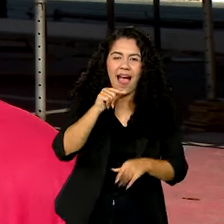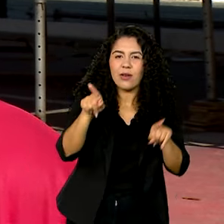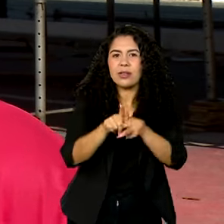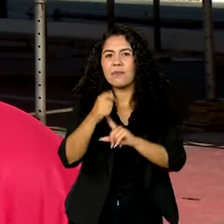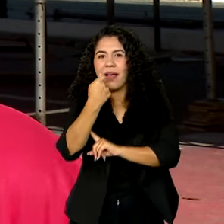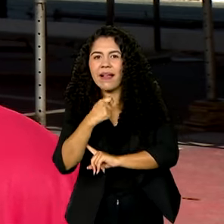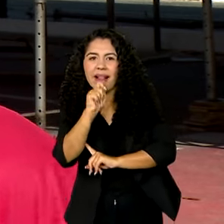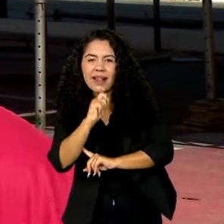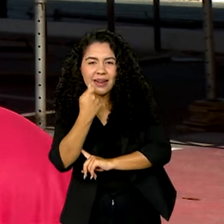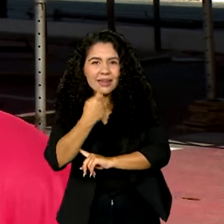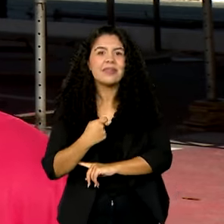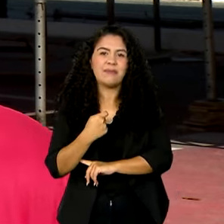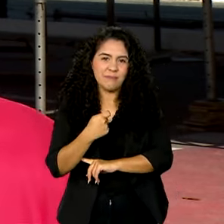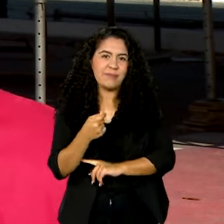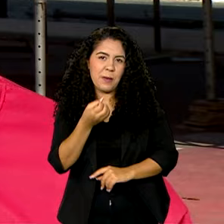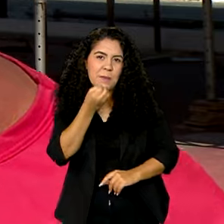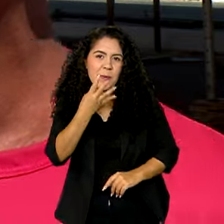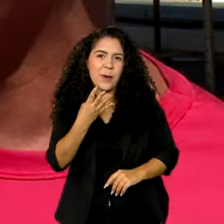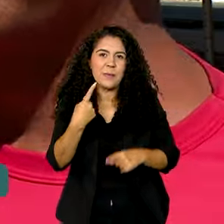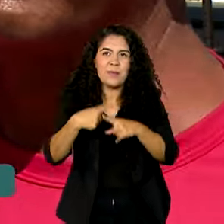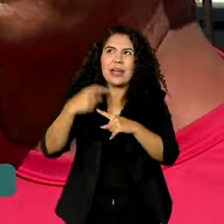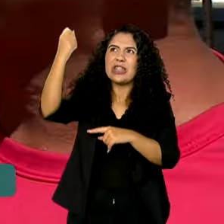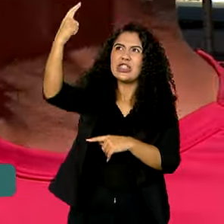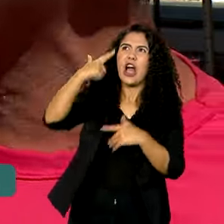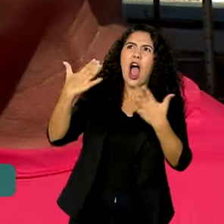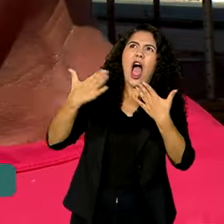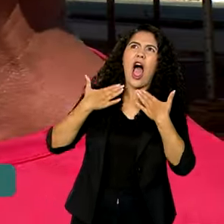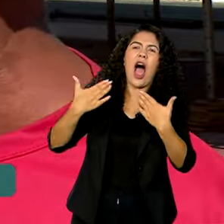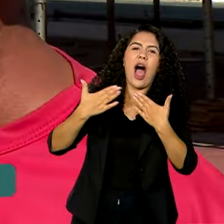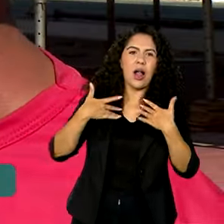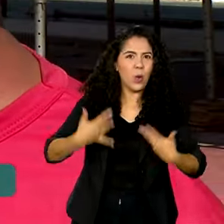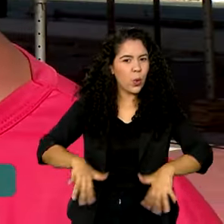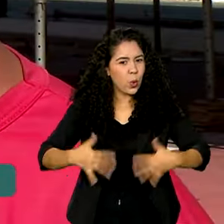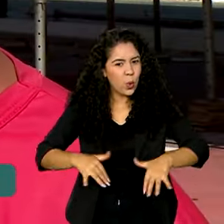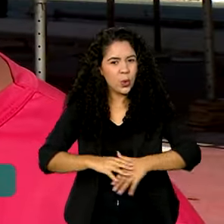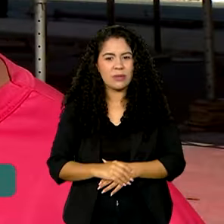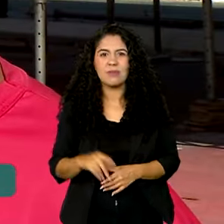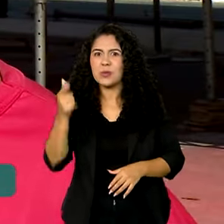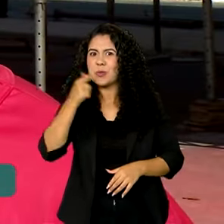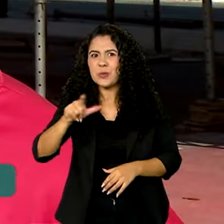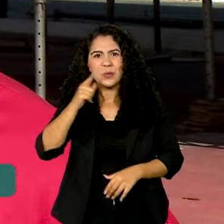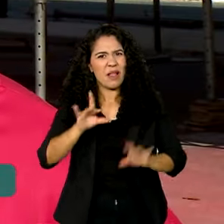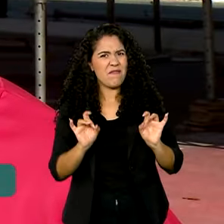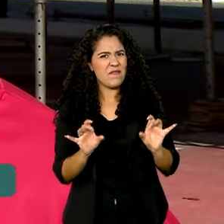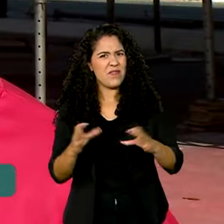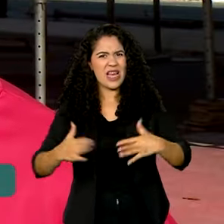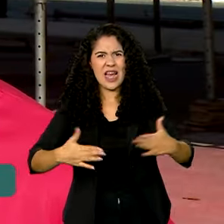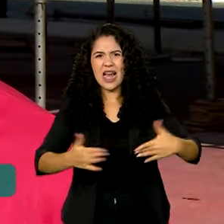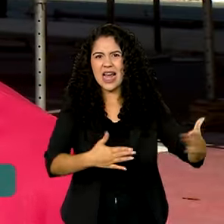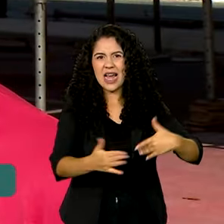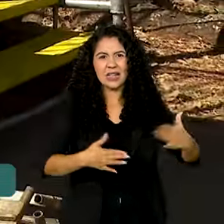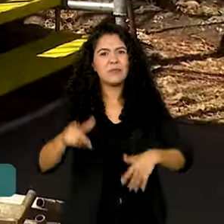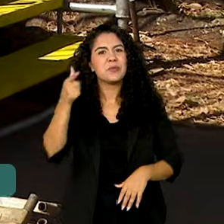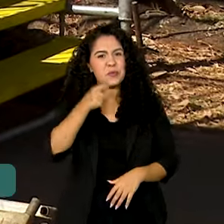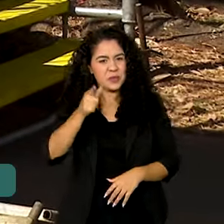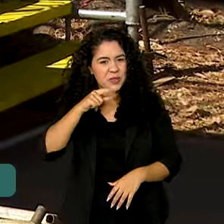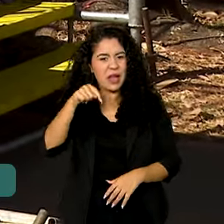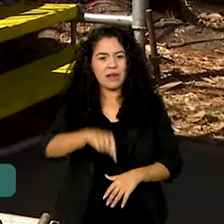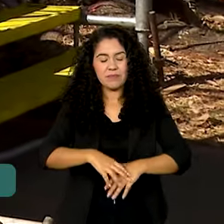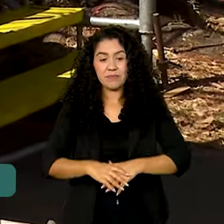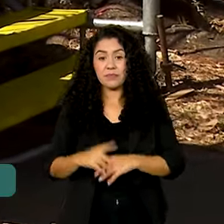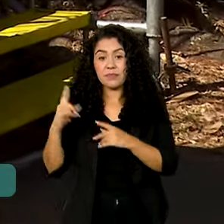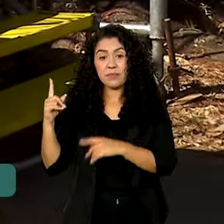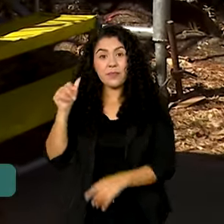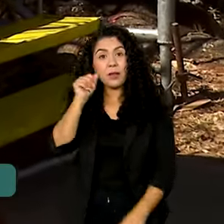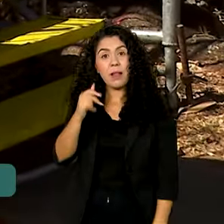está seco, ideal para picolé e água. E vende muito? Todo mundo bate o recorde de venda, todos os carros de picolé aqui na esplanada. Carla já